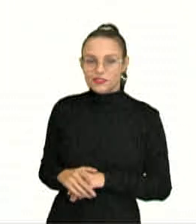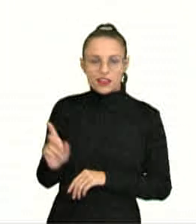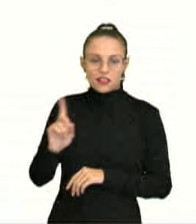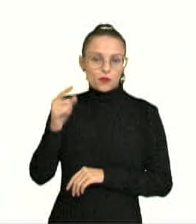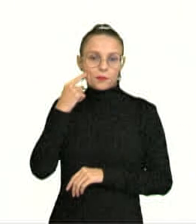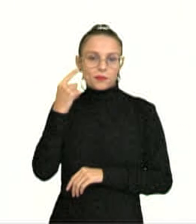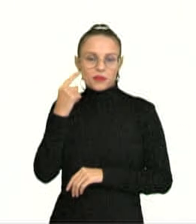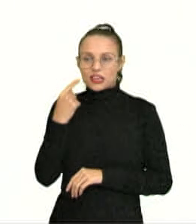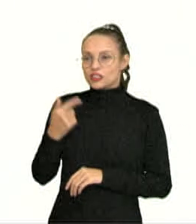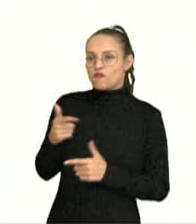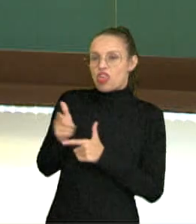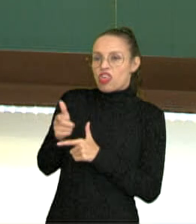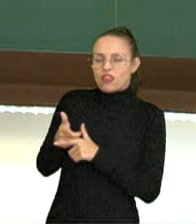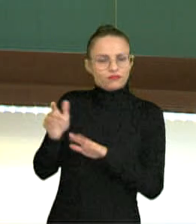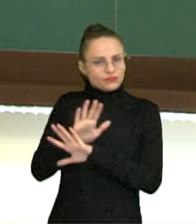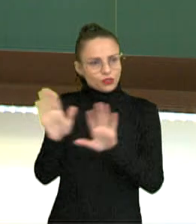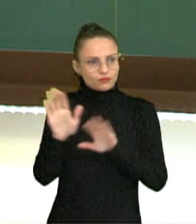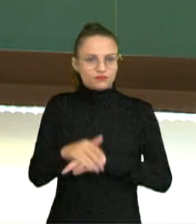eu vou rogar.